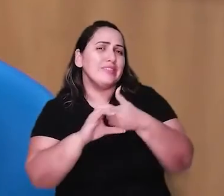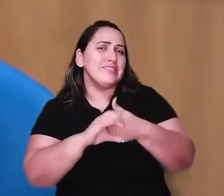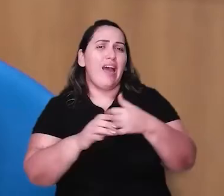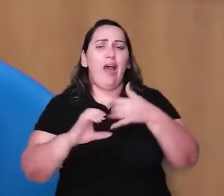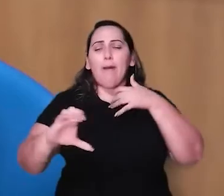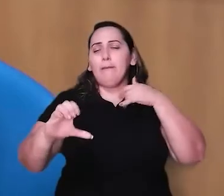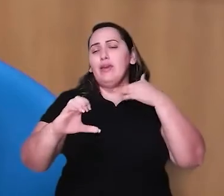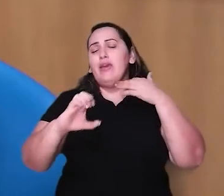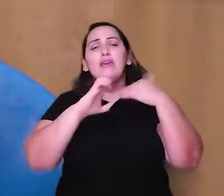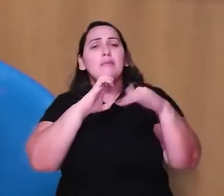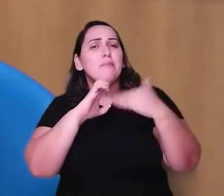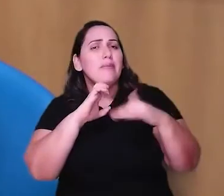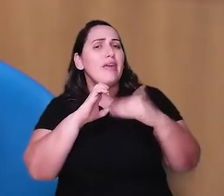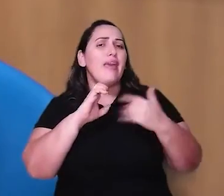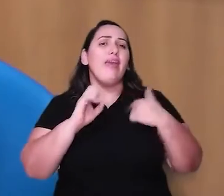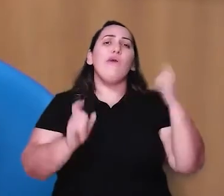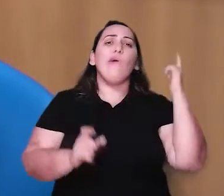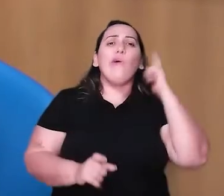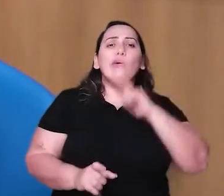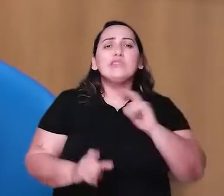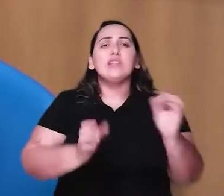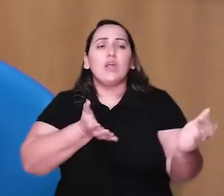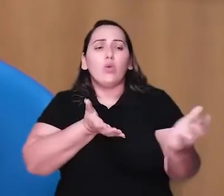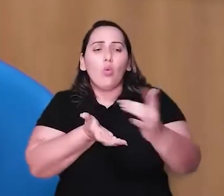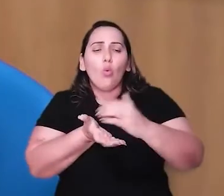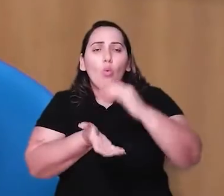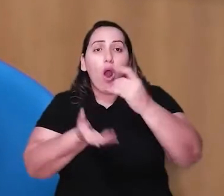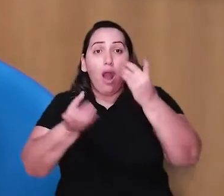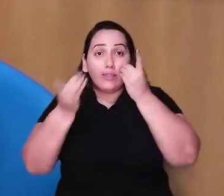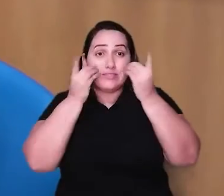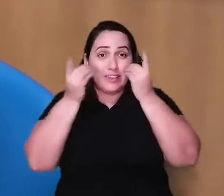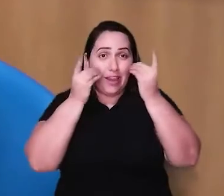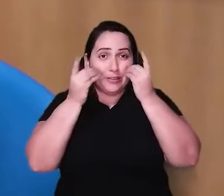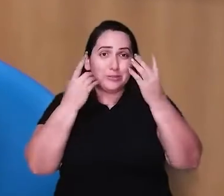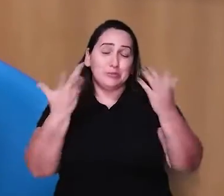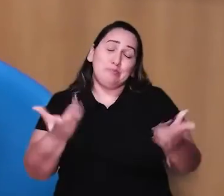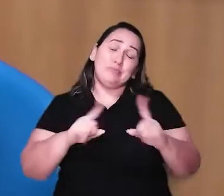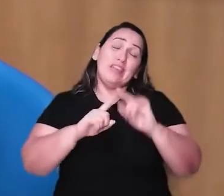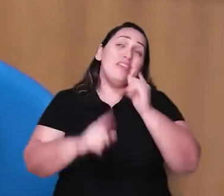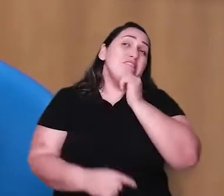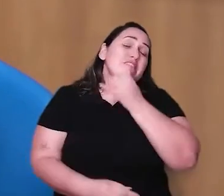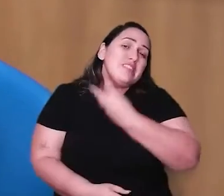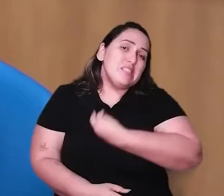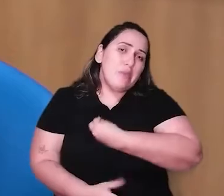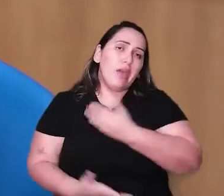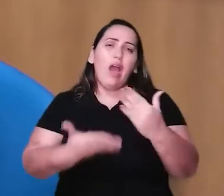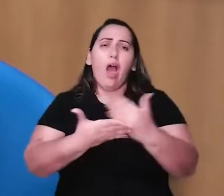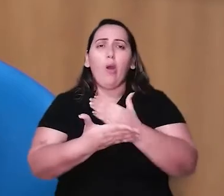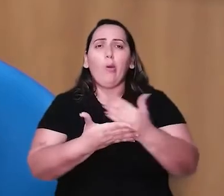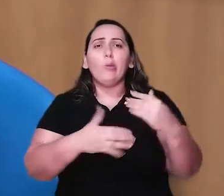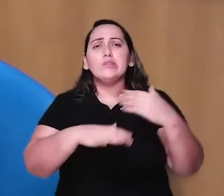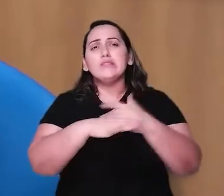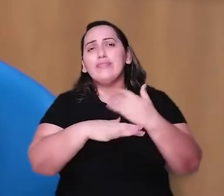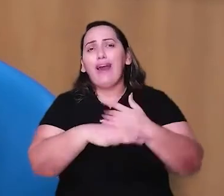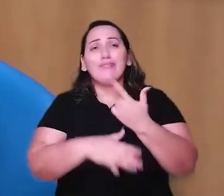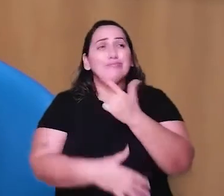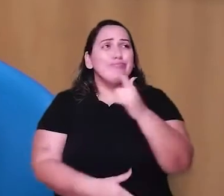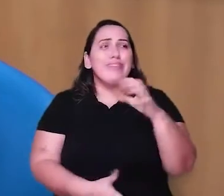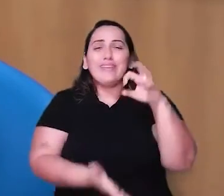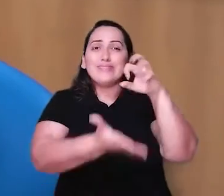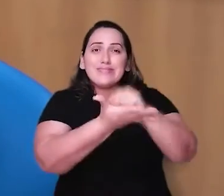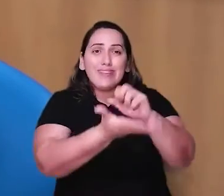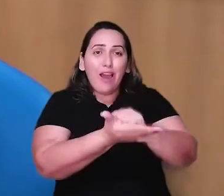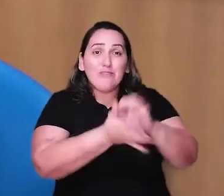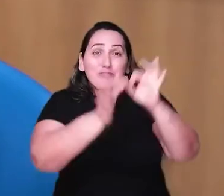a oportunidade de visitar todos os 167 municípios, mas visitei boa parte deles.